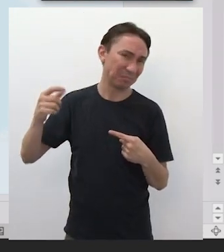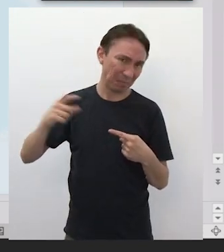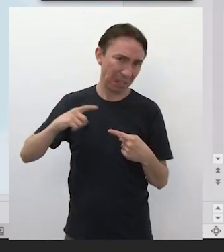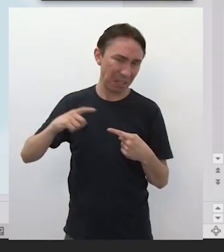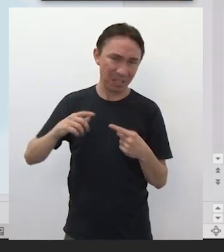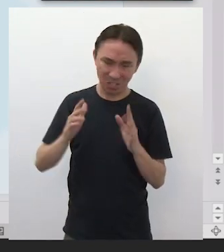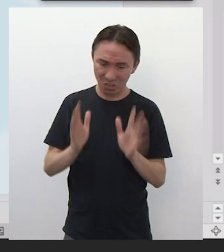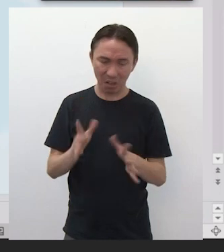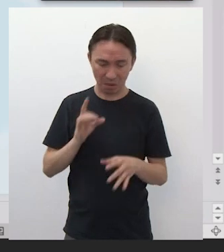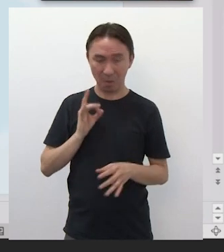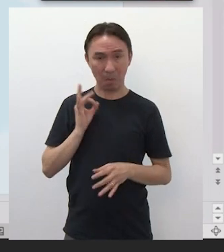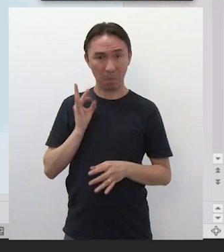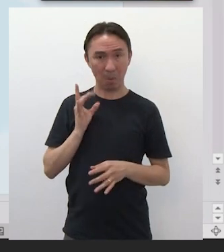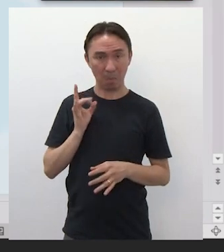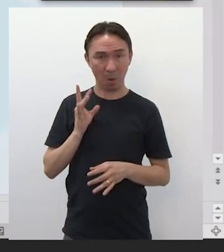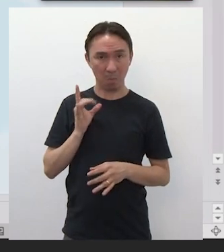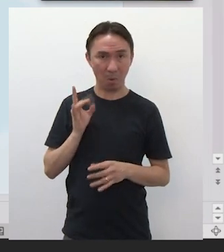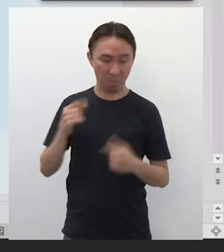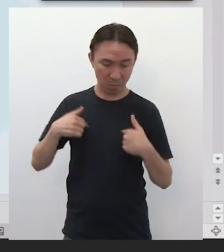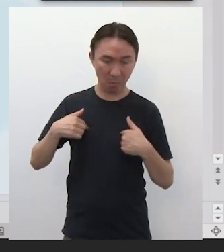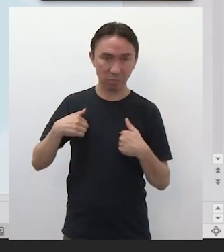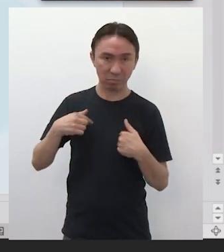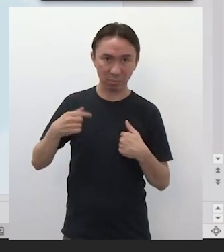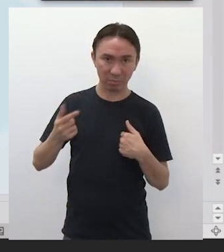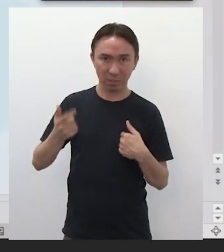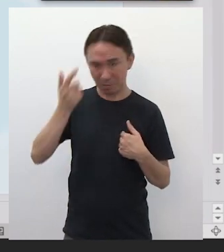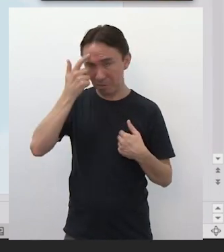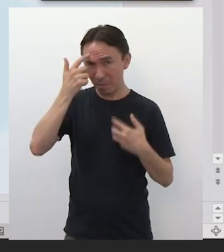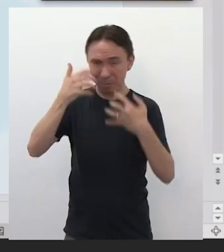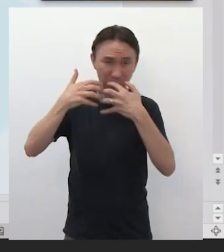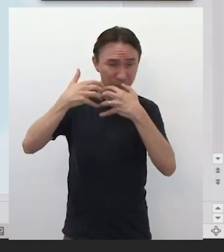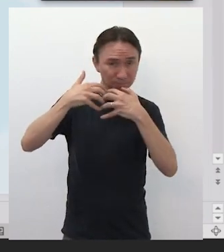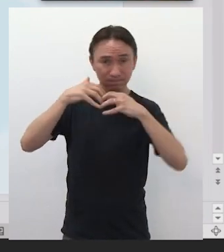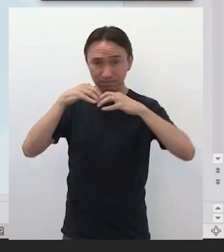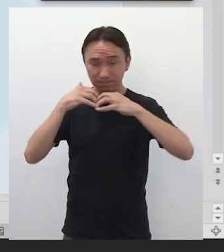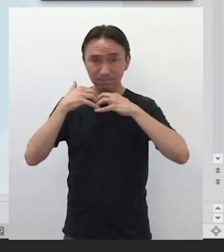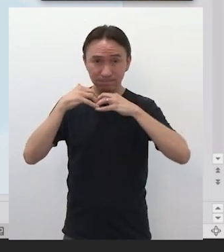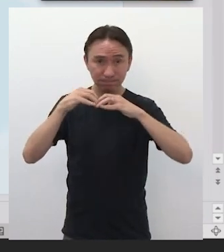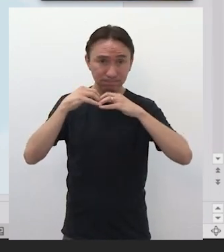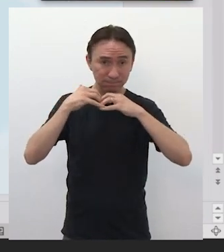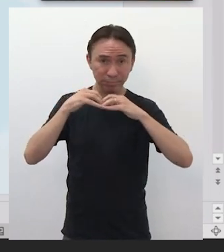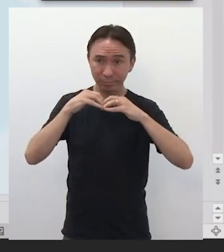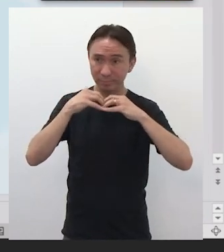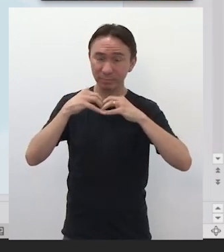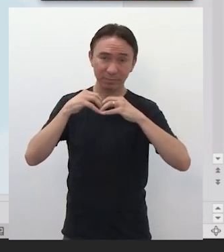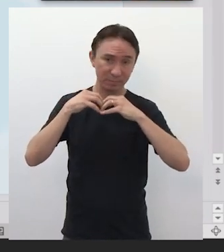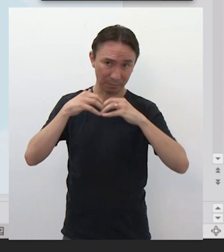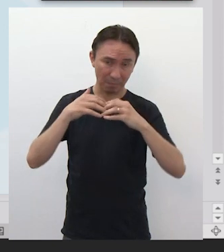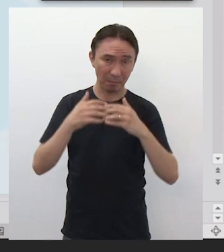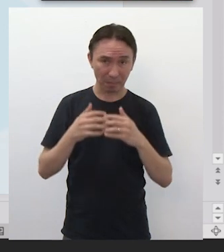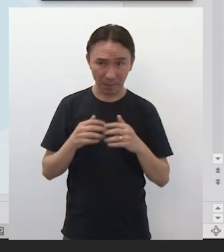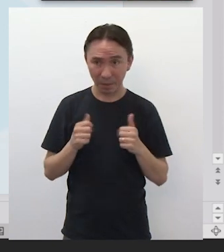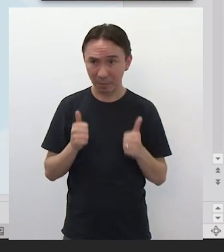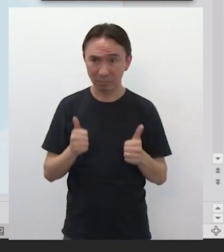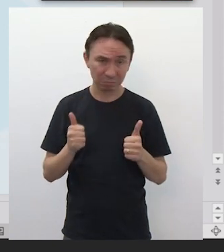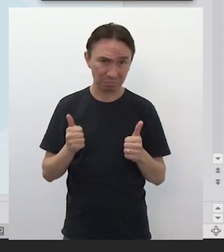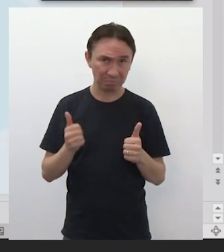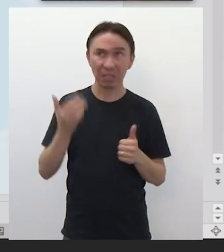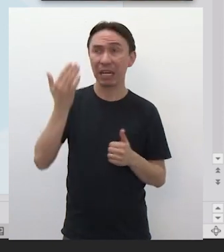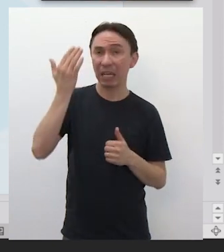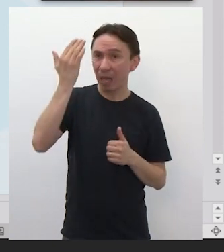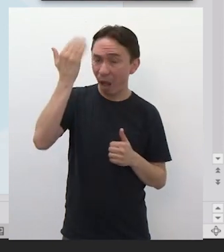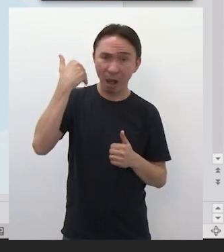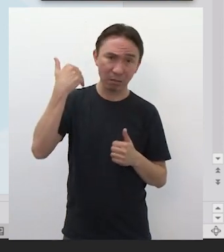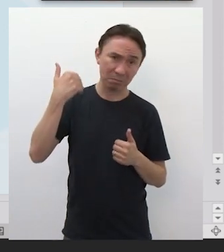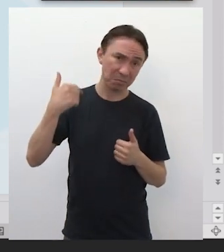psique, no nosso cérebro, vamos dizer assim. E aí tem muito a ver com o sistema límbico, que é o sistema